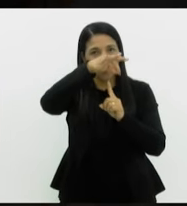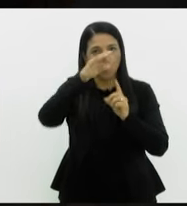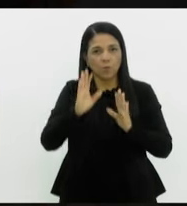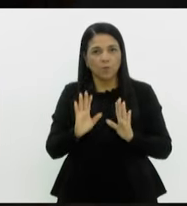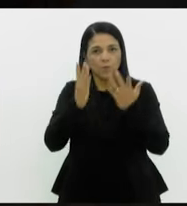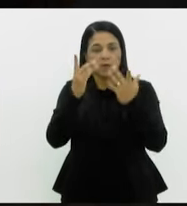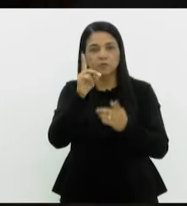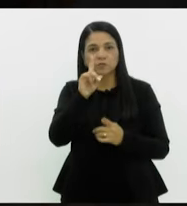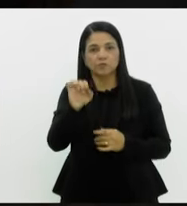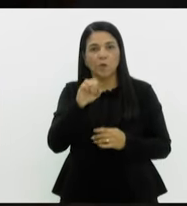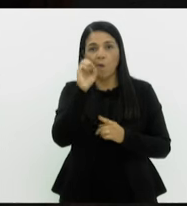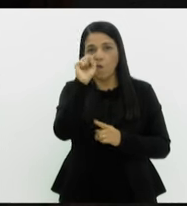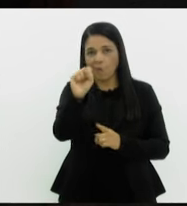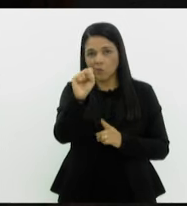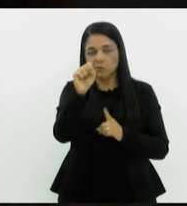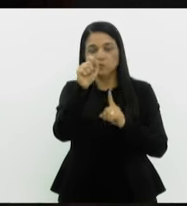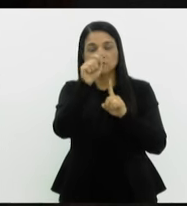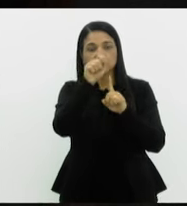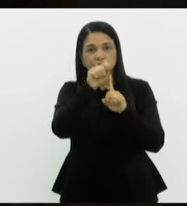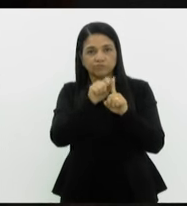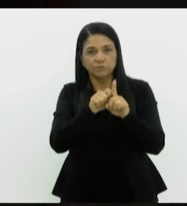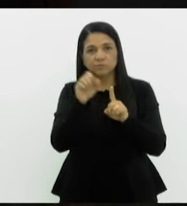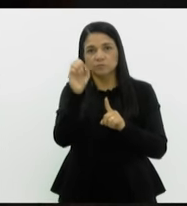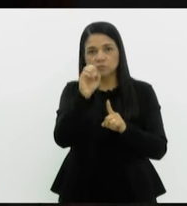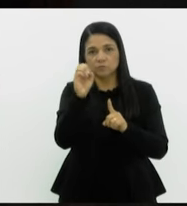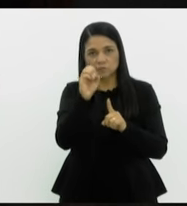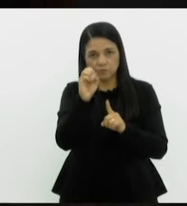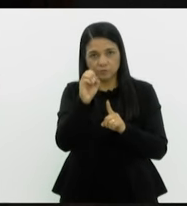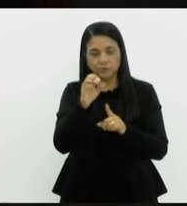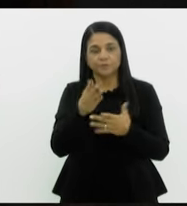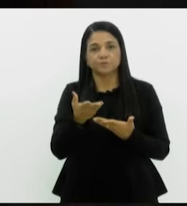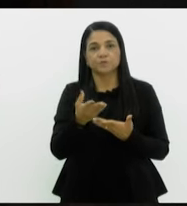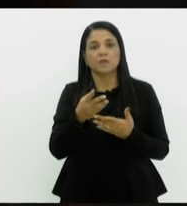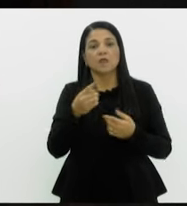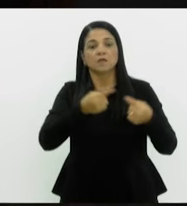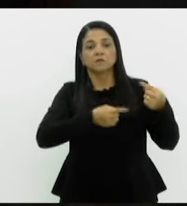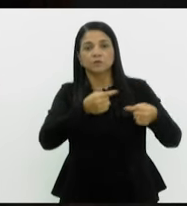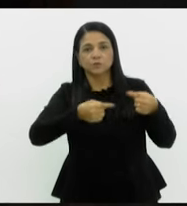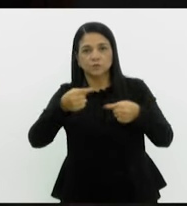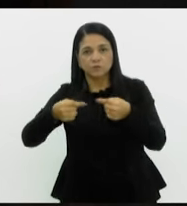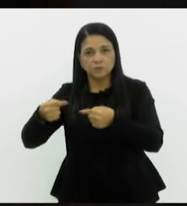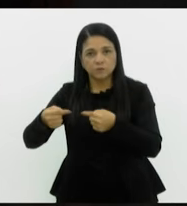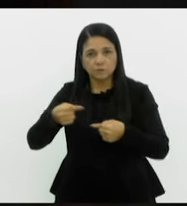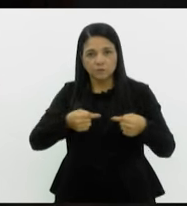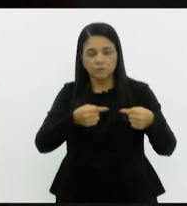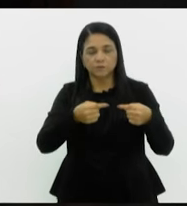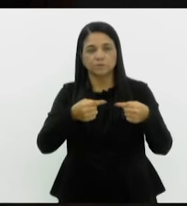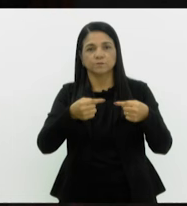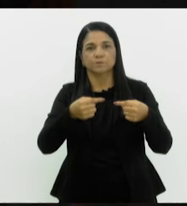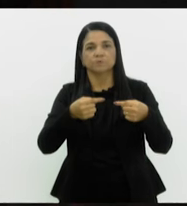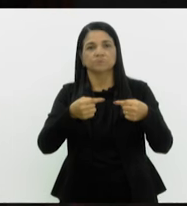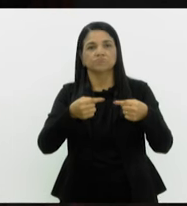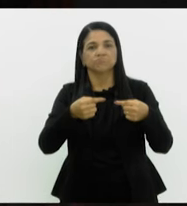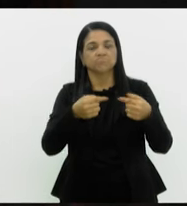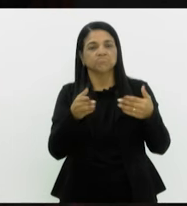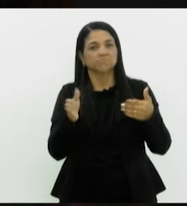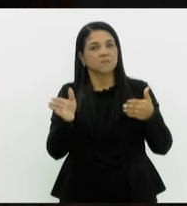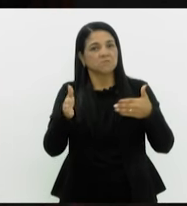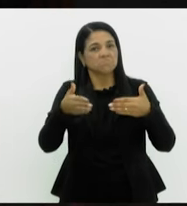dia 8 de outubro de cada ano. Em discussão. Não havendo quem queira